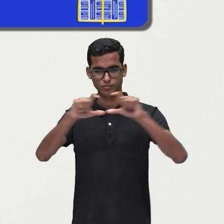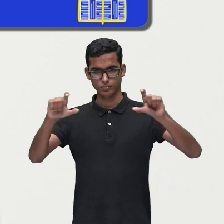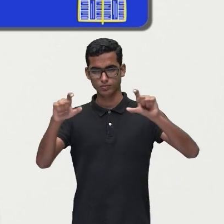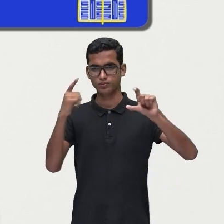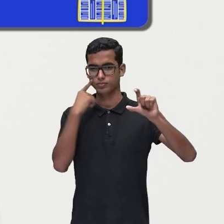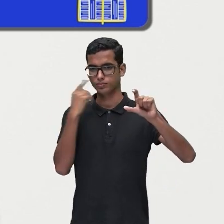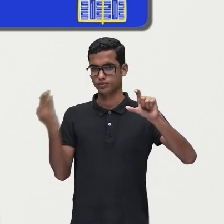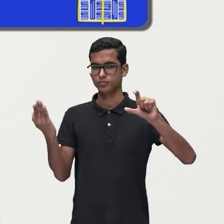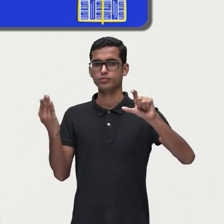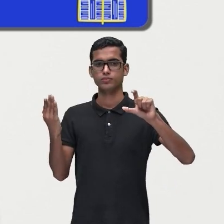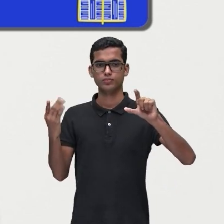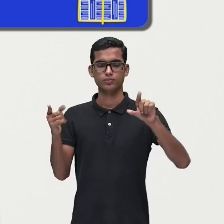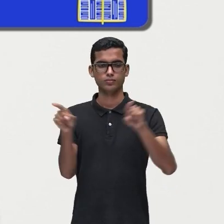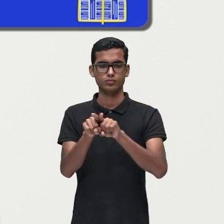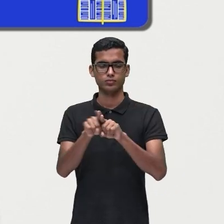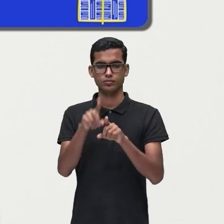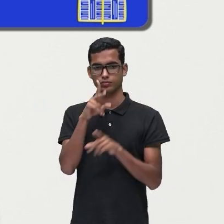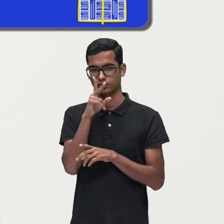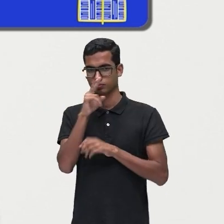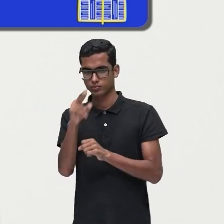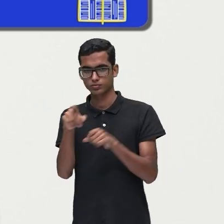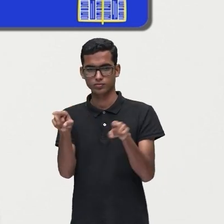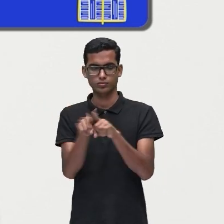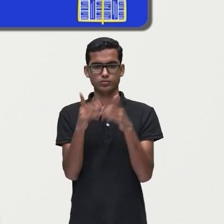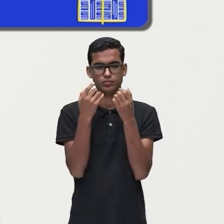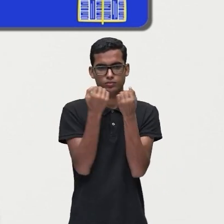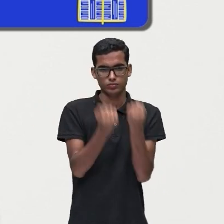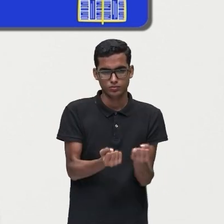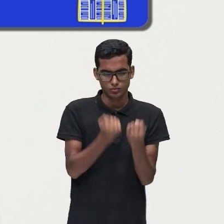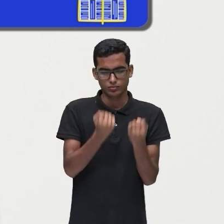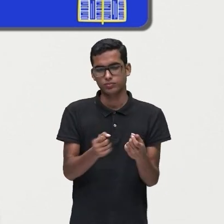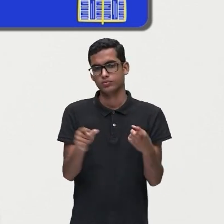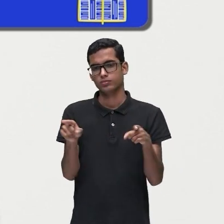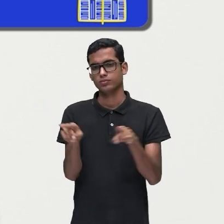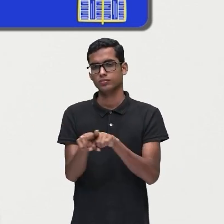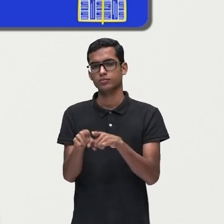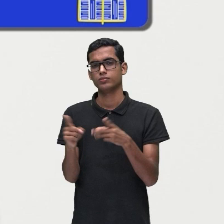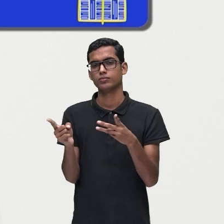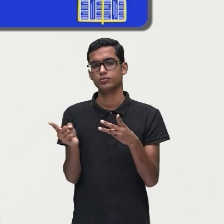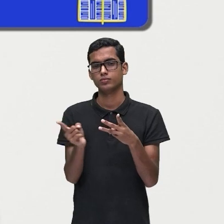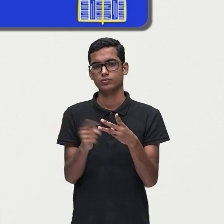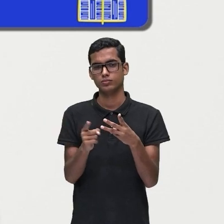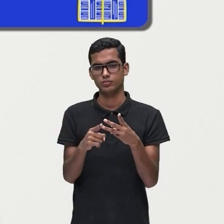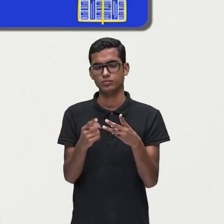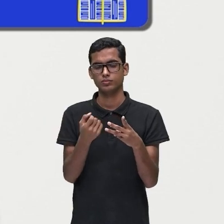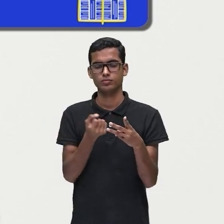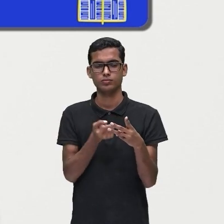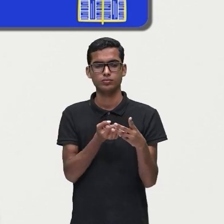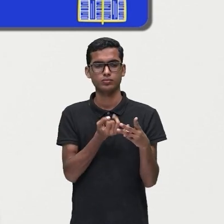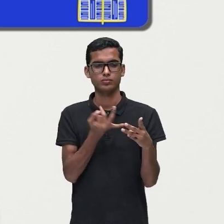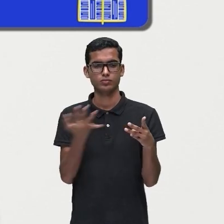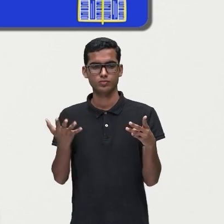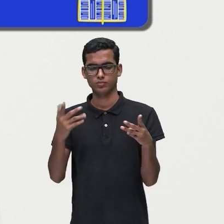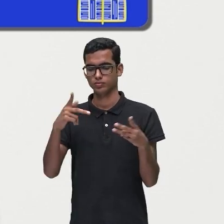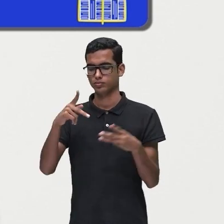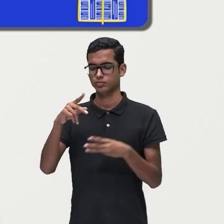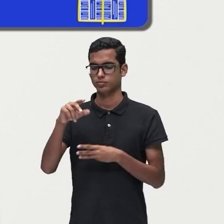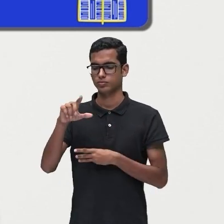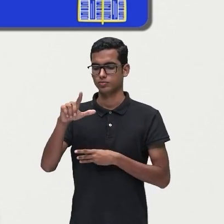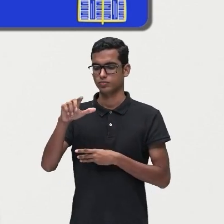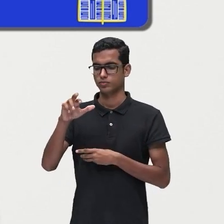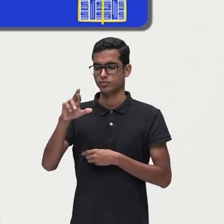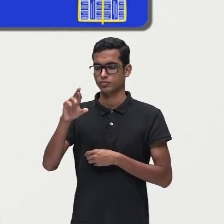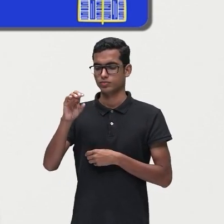né? A força, o peso, e aqui a gente tem o número de roldanas, né? 2 elevado